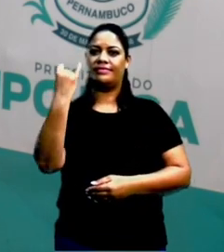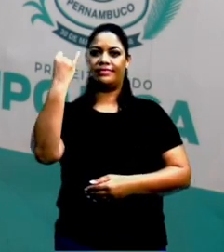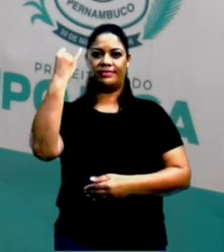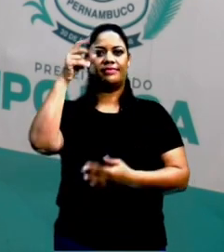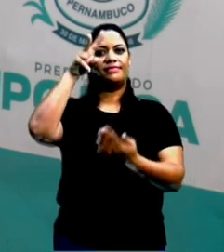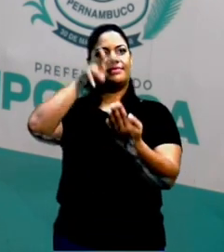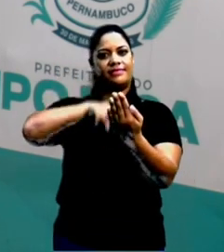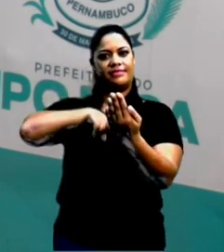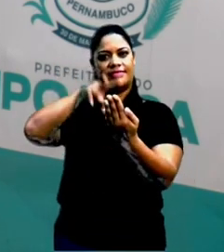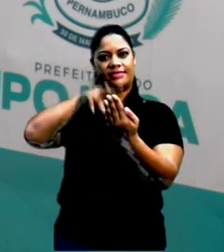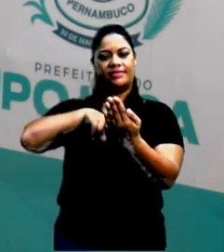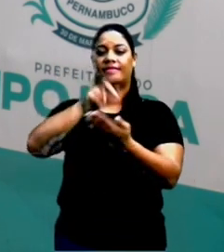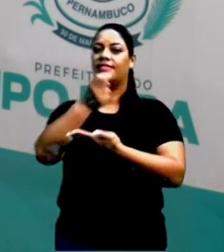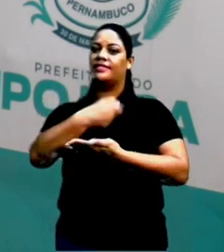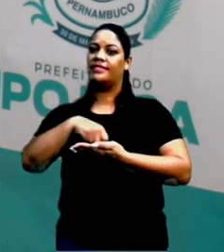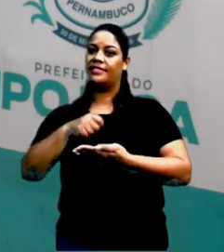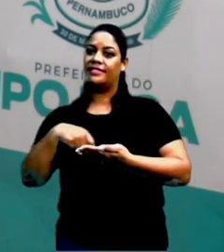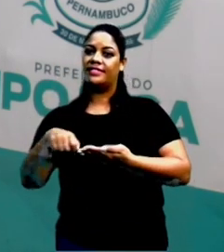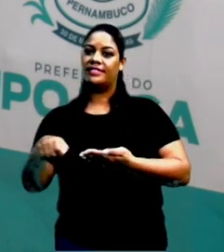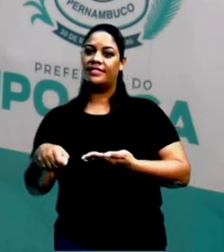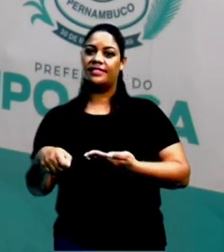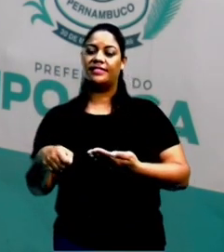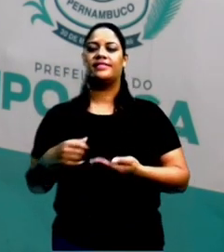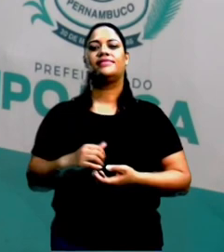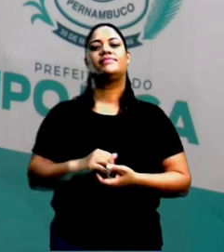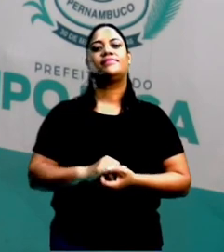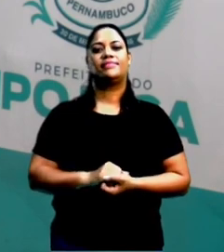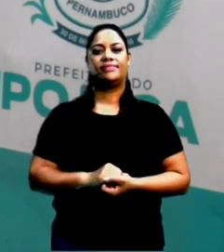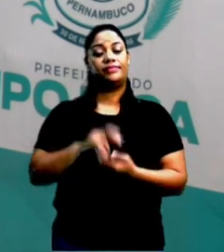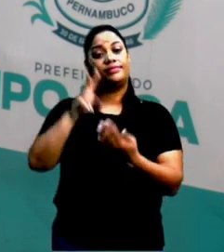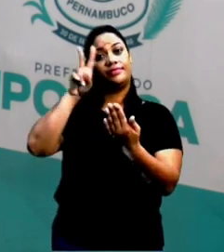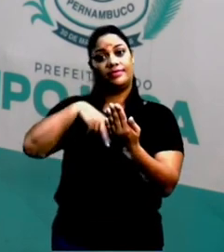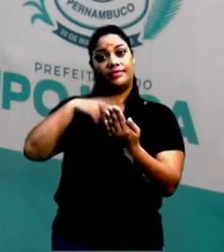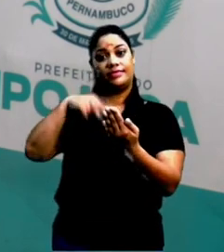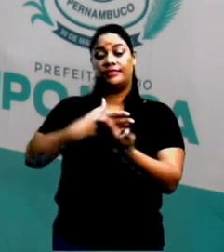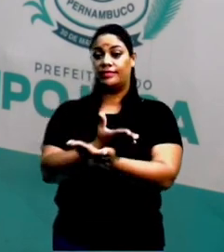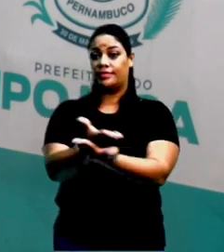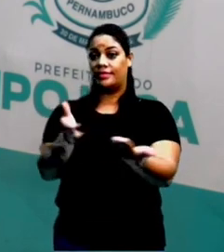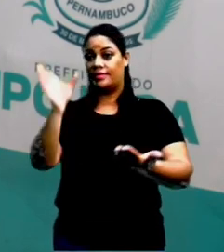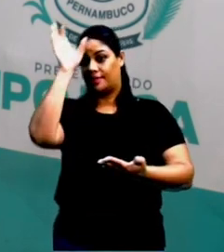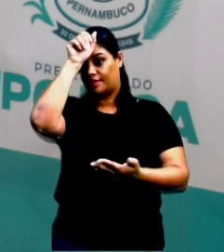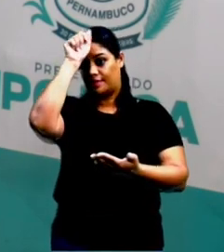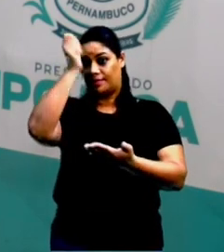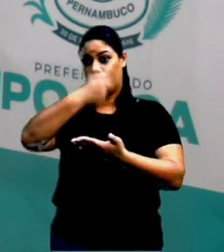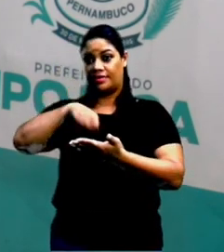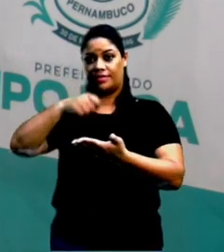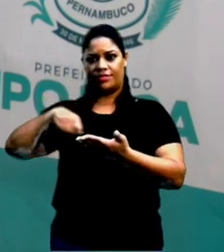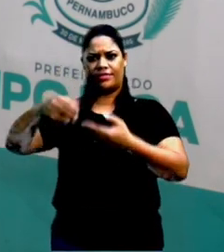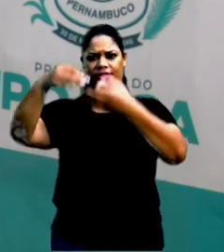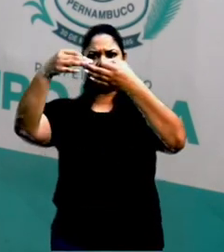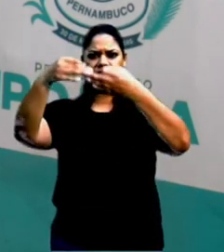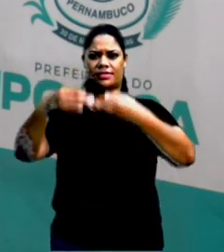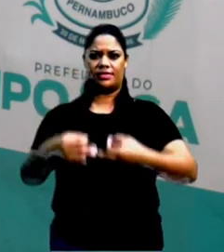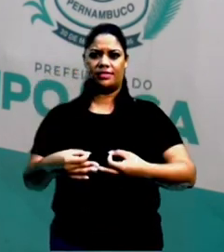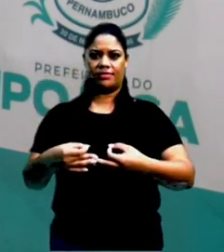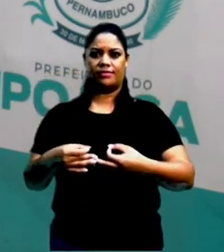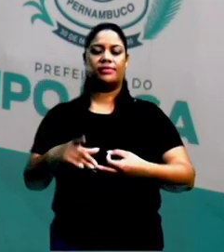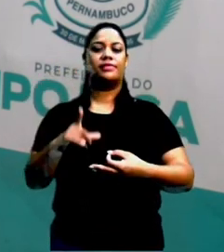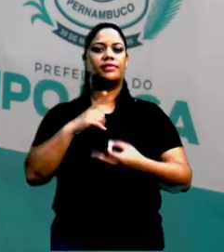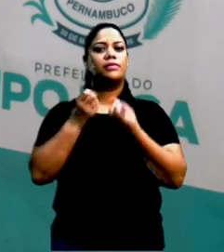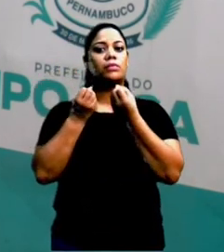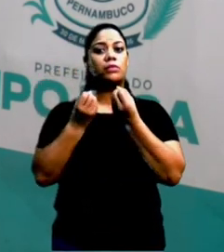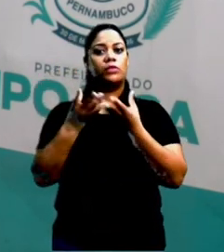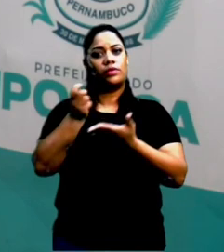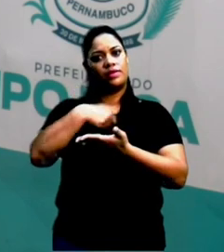a leitura e a escrita. E através da leitura você aprende a escrever corretamente. E tendo uma